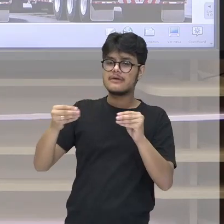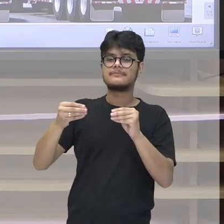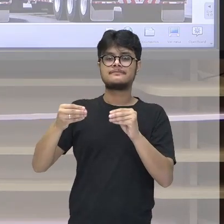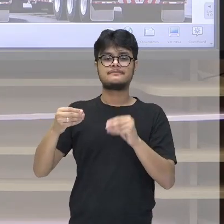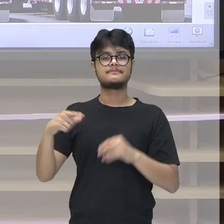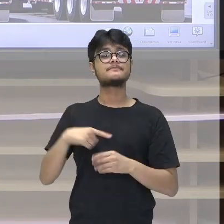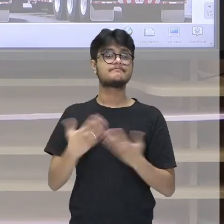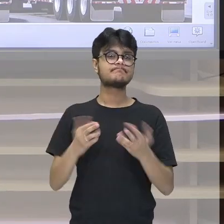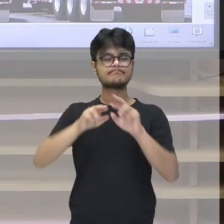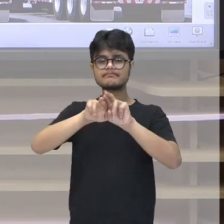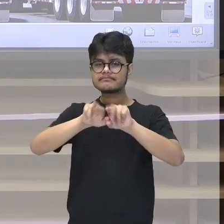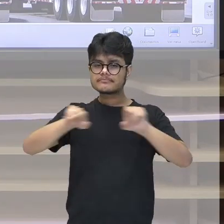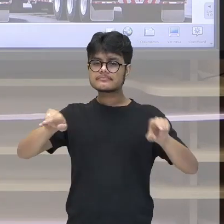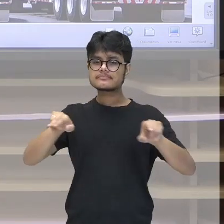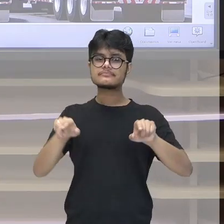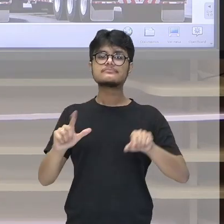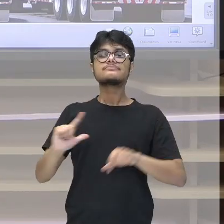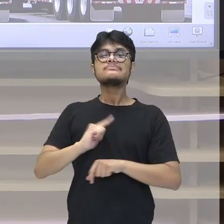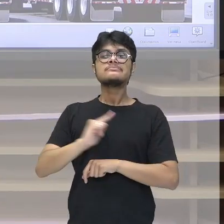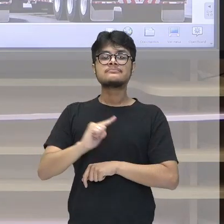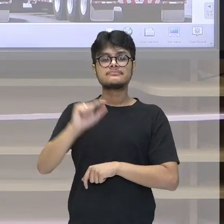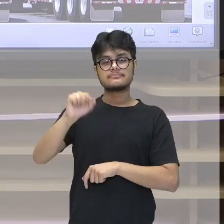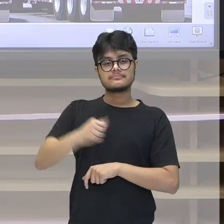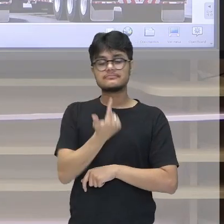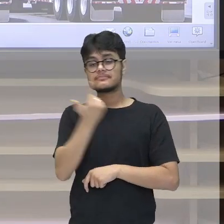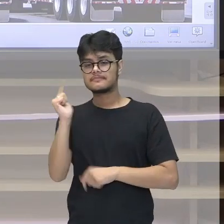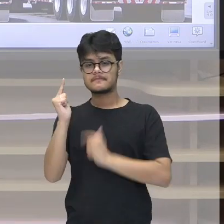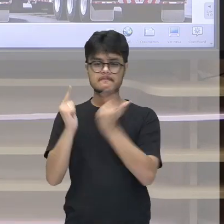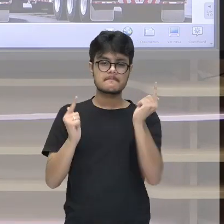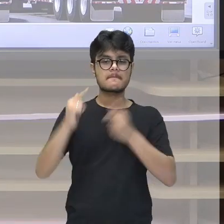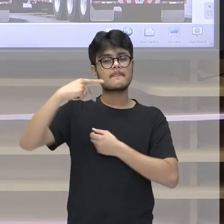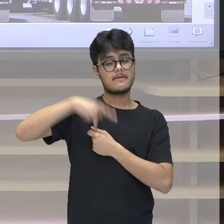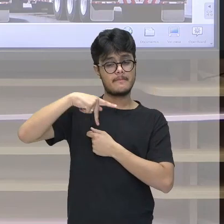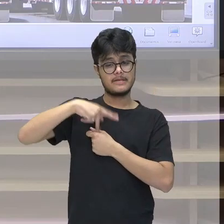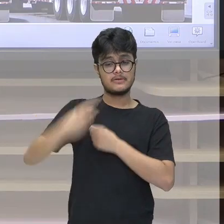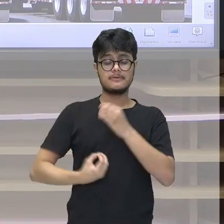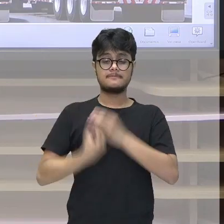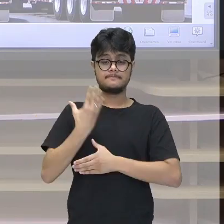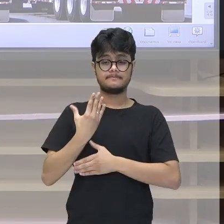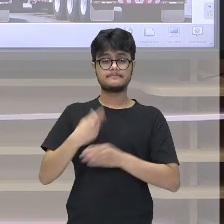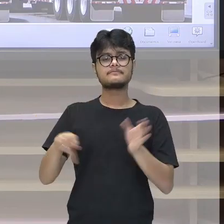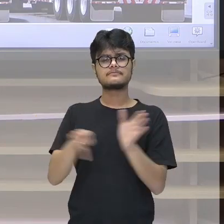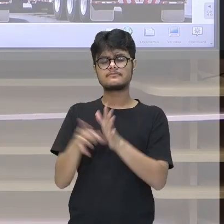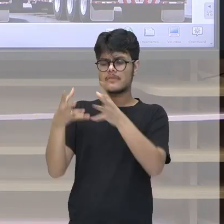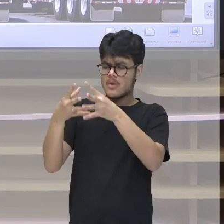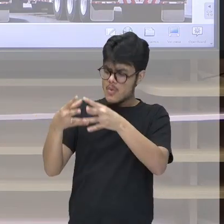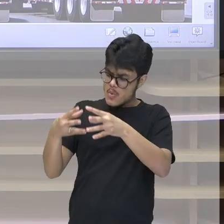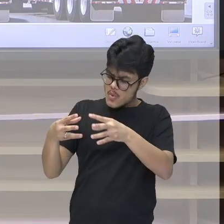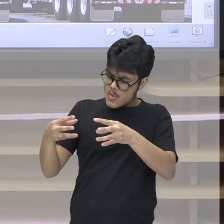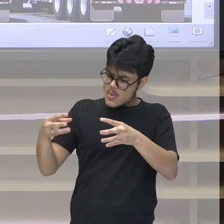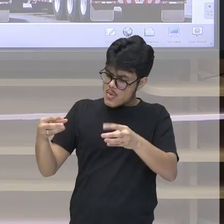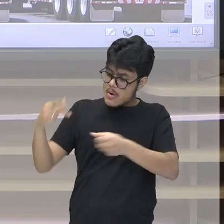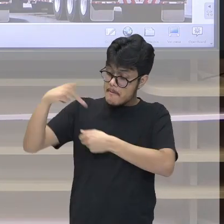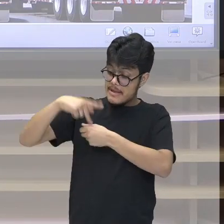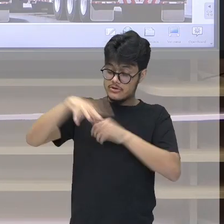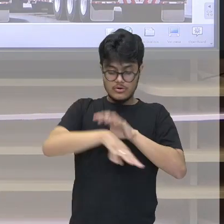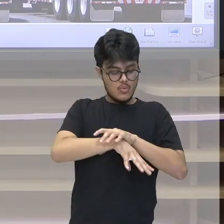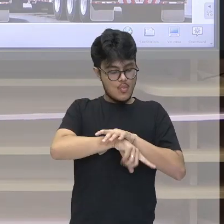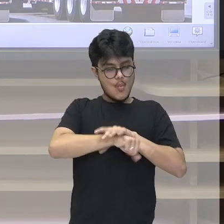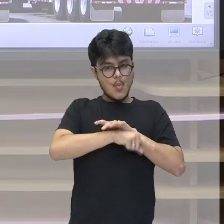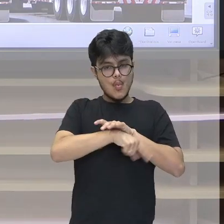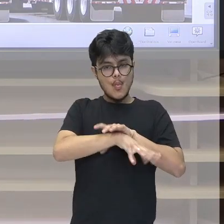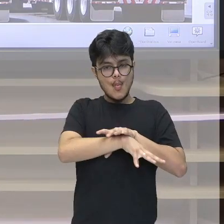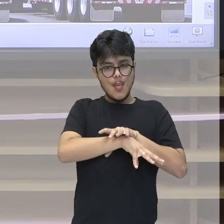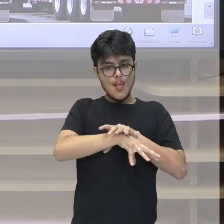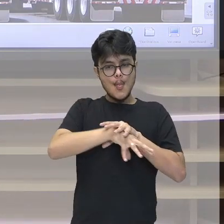como plástico, e nós temos aí outros subprodutos formados a partir do refino, né? O petróleo ele é retirado na sua